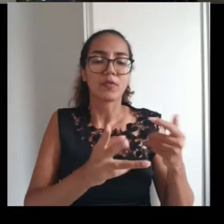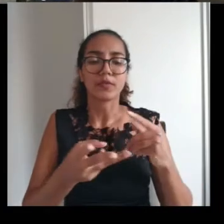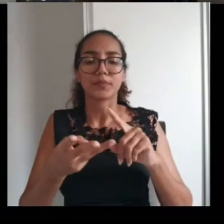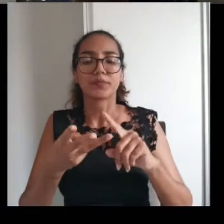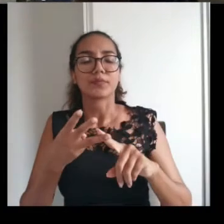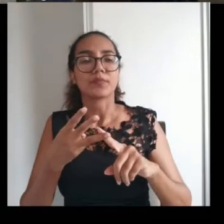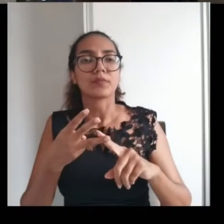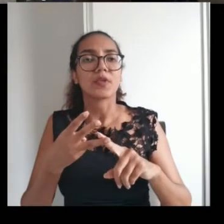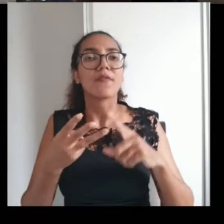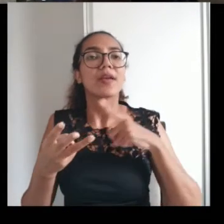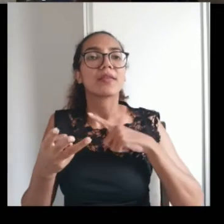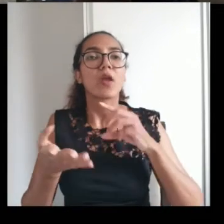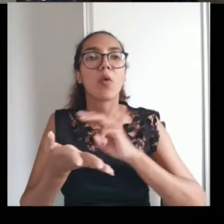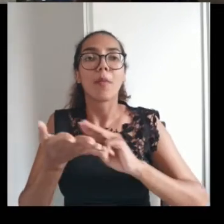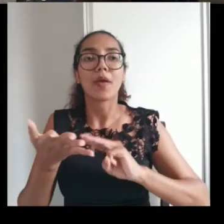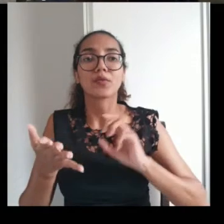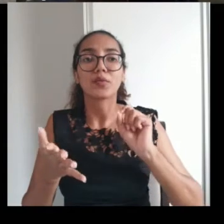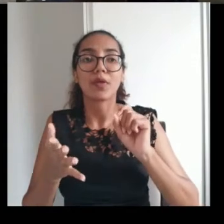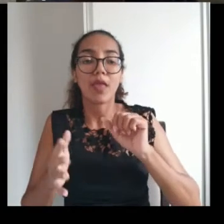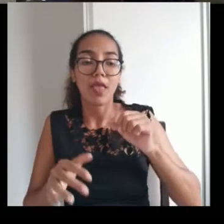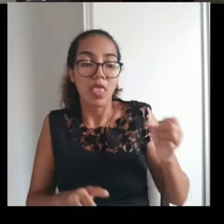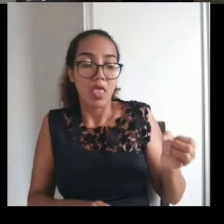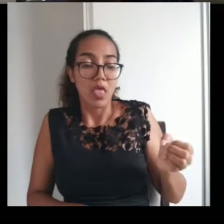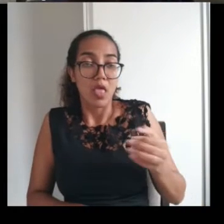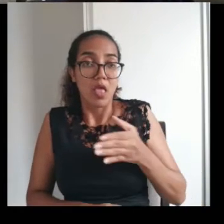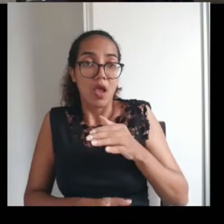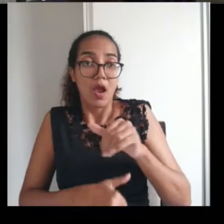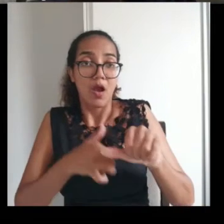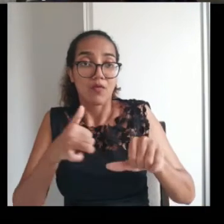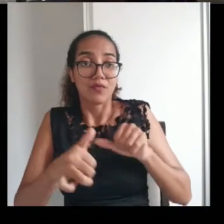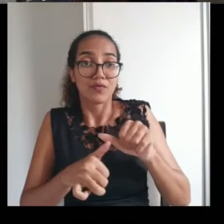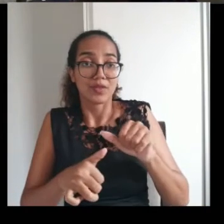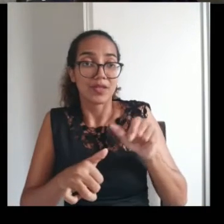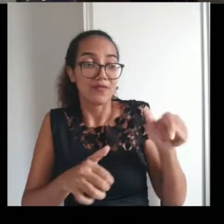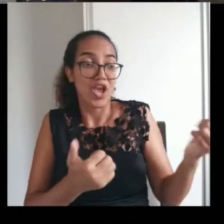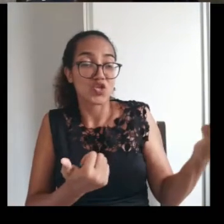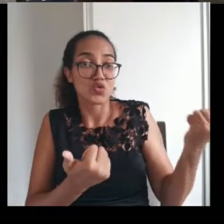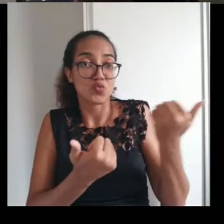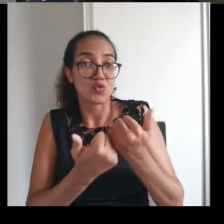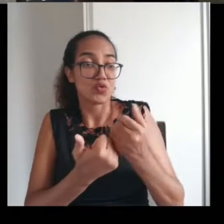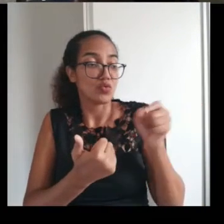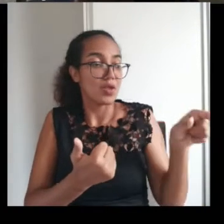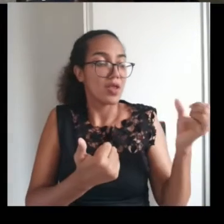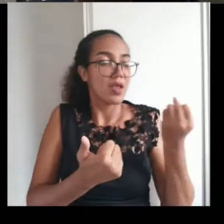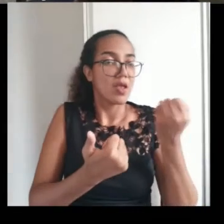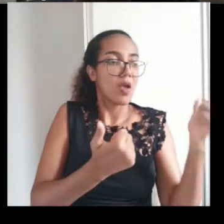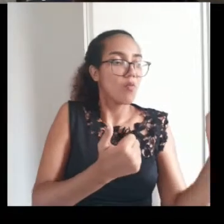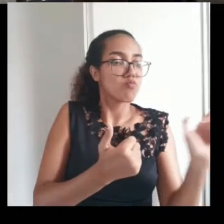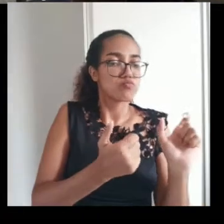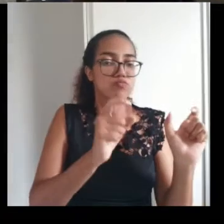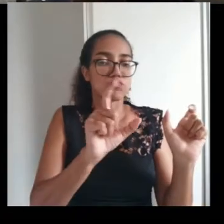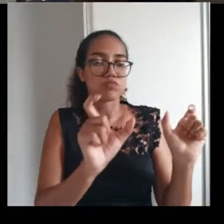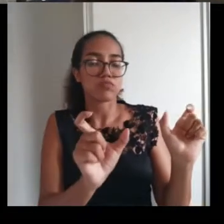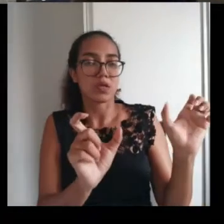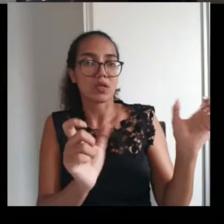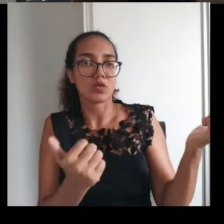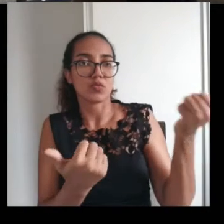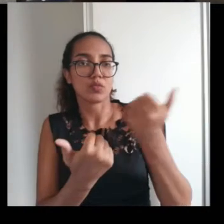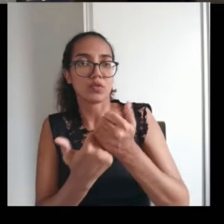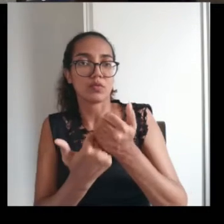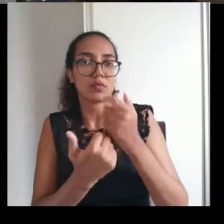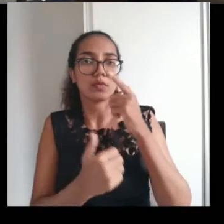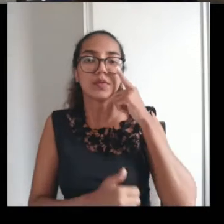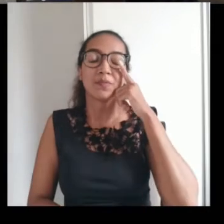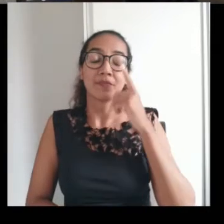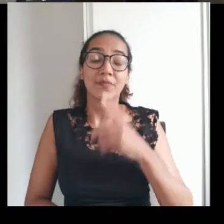vai ter um método aqui, atualizar, que vai sobrescrever uma conta por outra. E vai ter um método inserir ou cadastrar, que vai receber uma